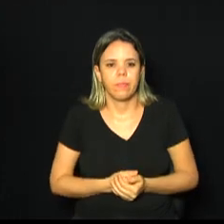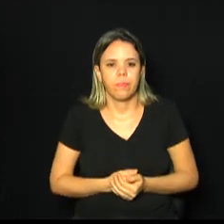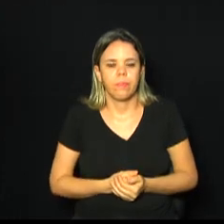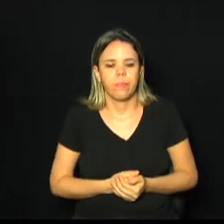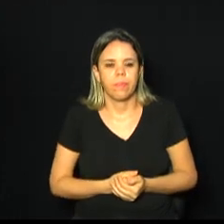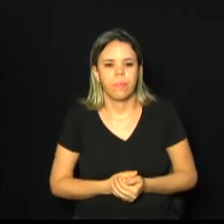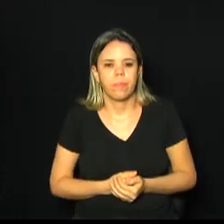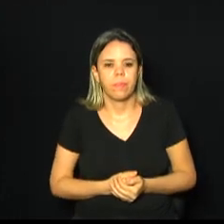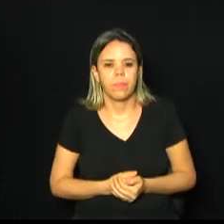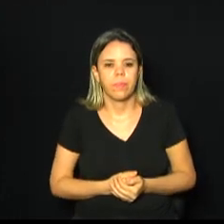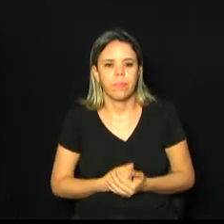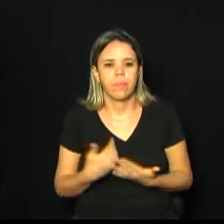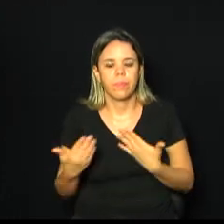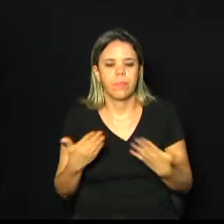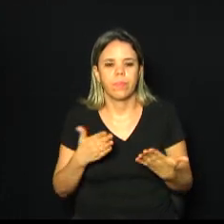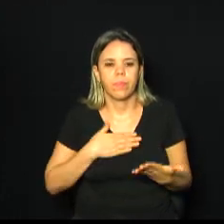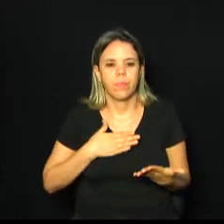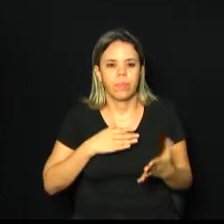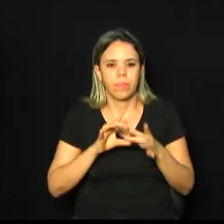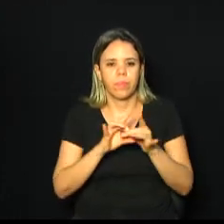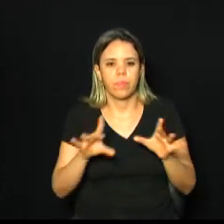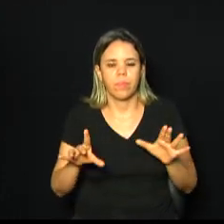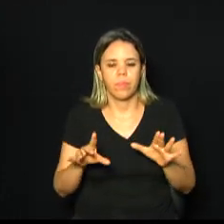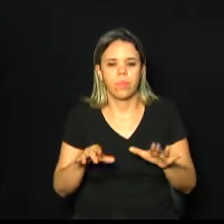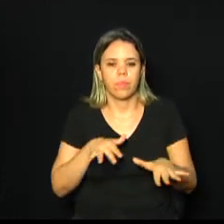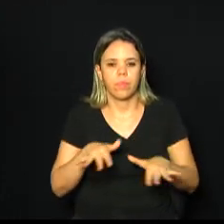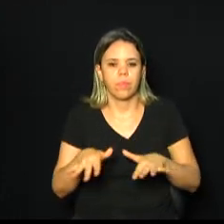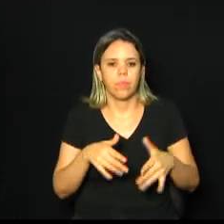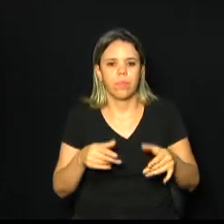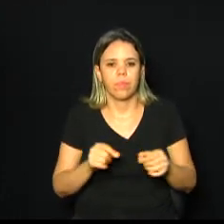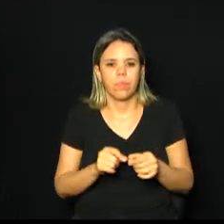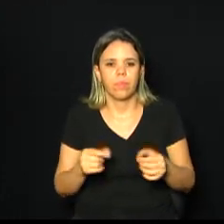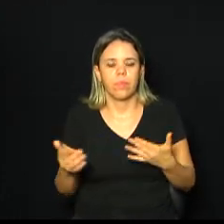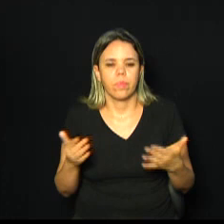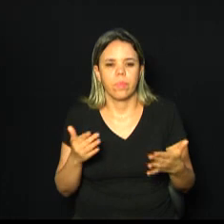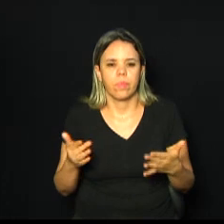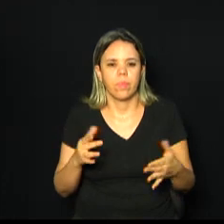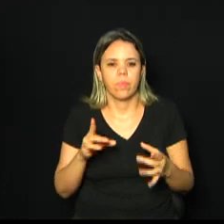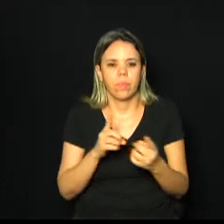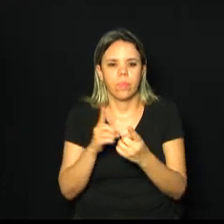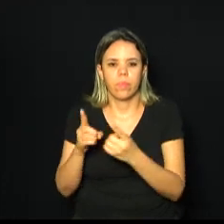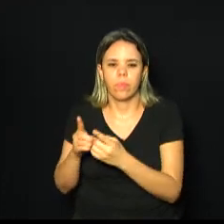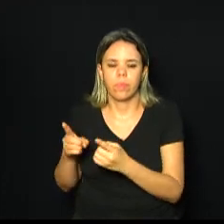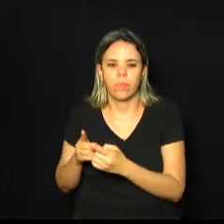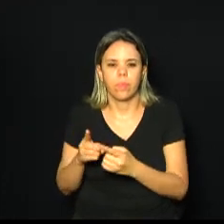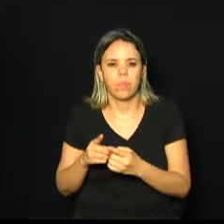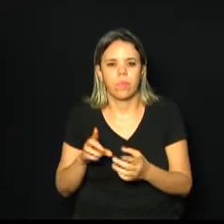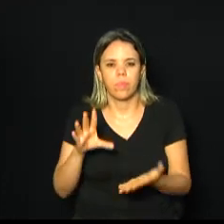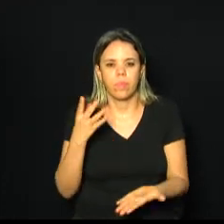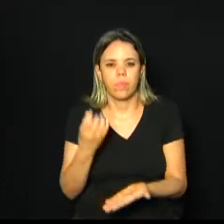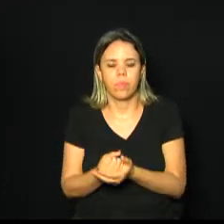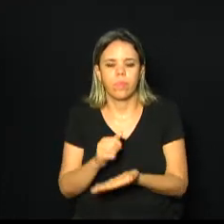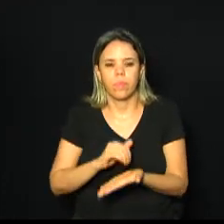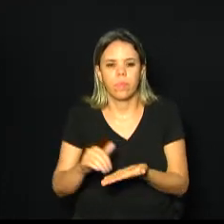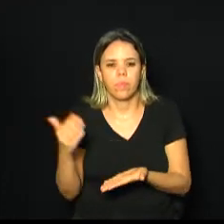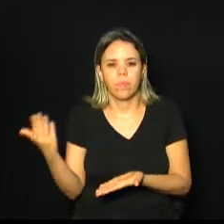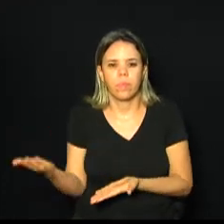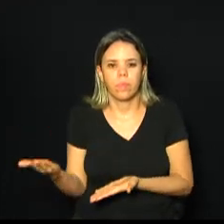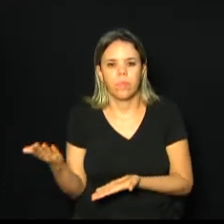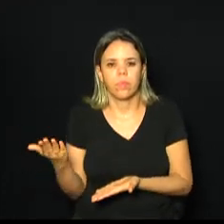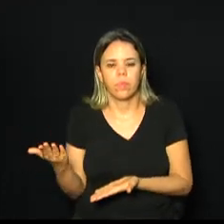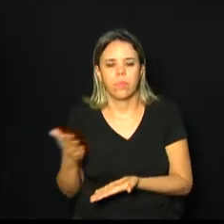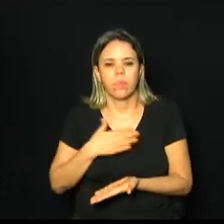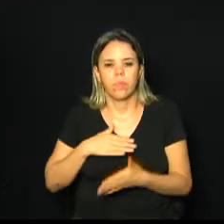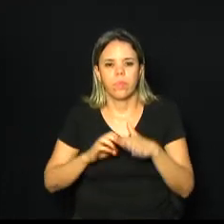vulnerabilidades, quais os meus dispositivos móveis e quais são os serviços em nuvem que eu tenho no meu escritório ou na